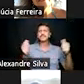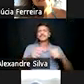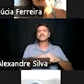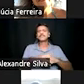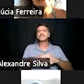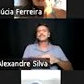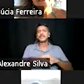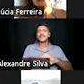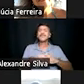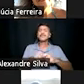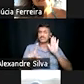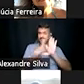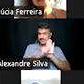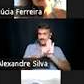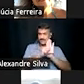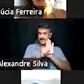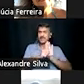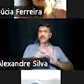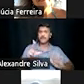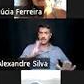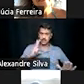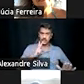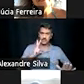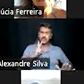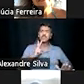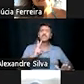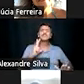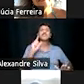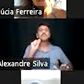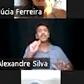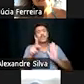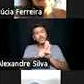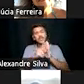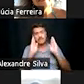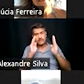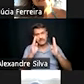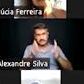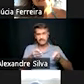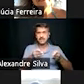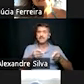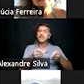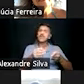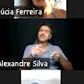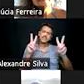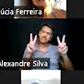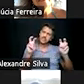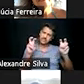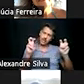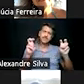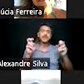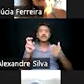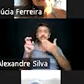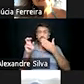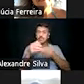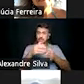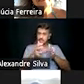Tem legislações particulares sobre algumas questões muito específicas ou sobre determinados tipos de fósseis,